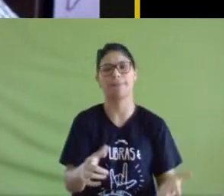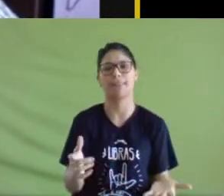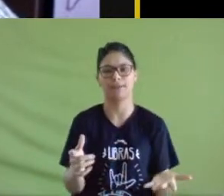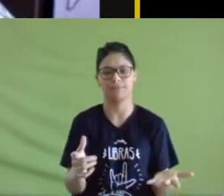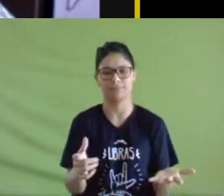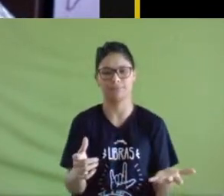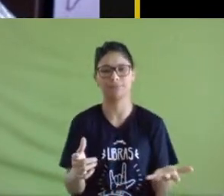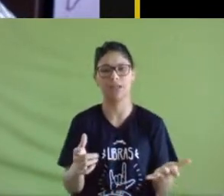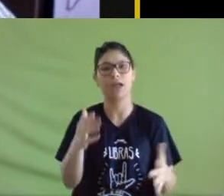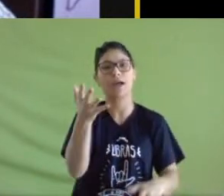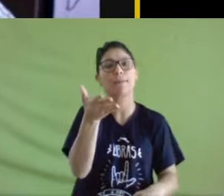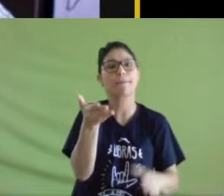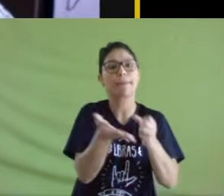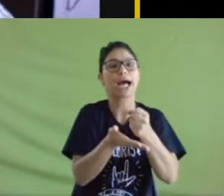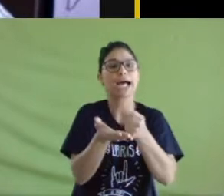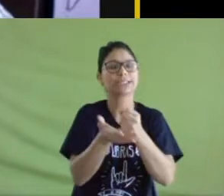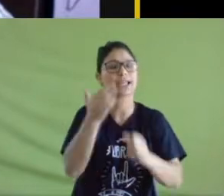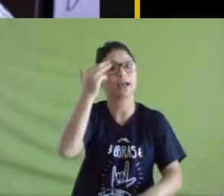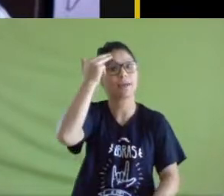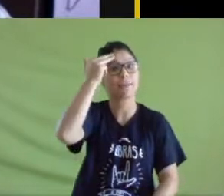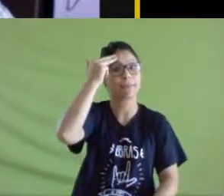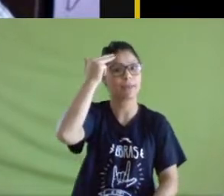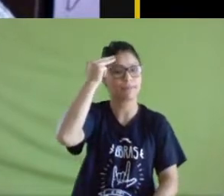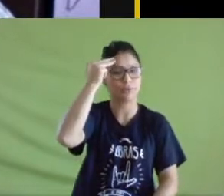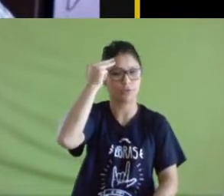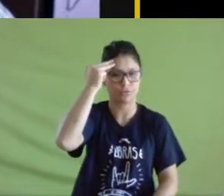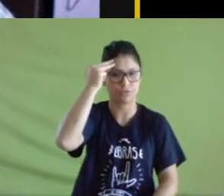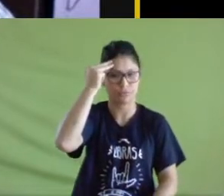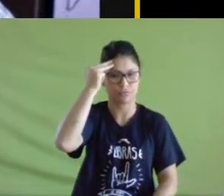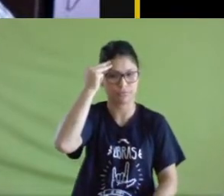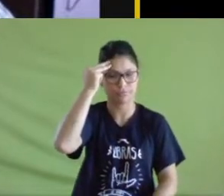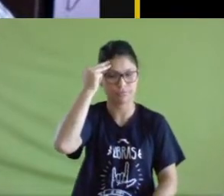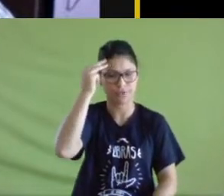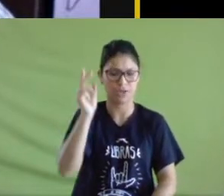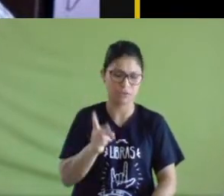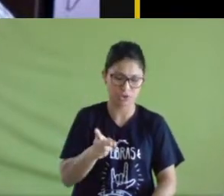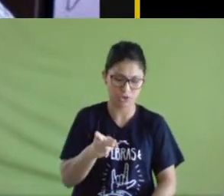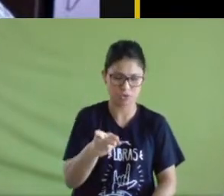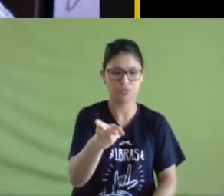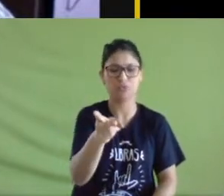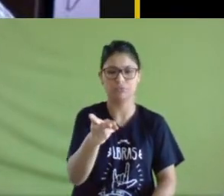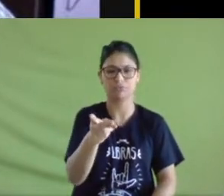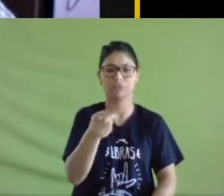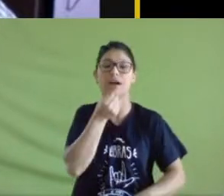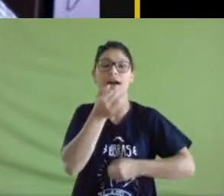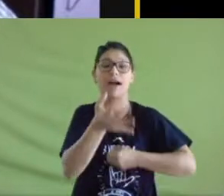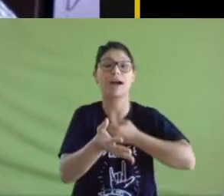artes de memória, como sedes dos argumentos aplicados pelo autor.